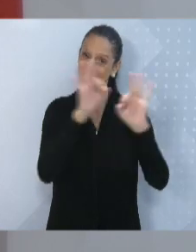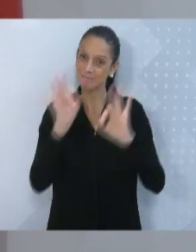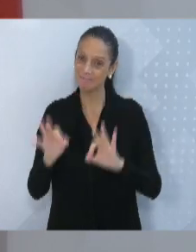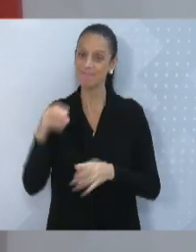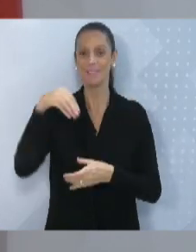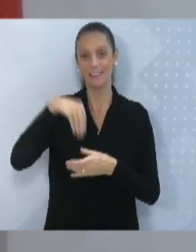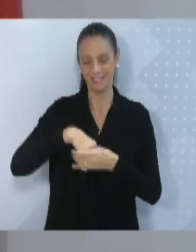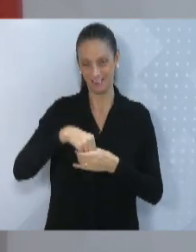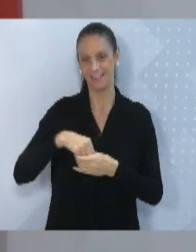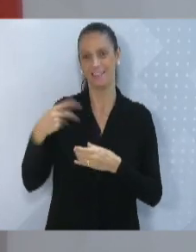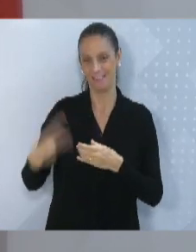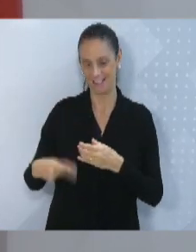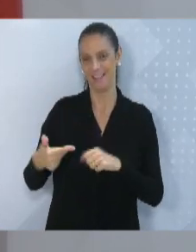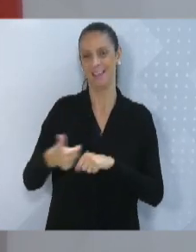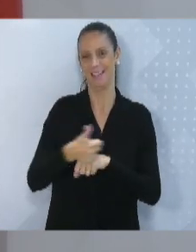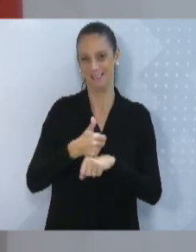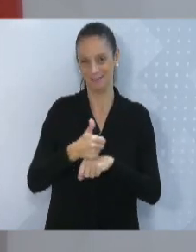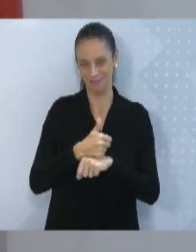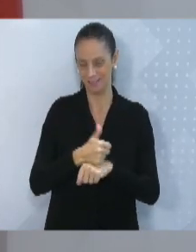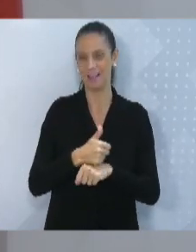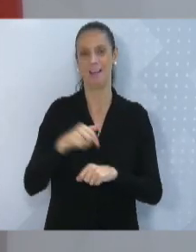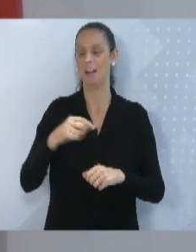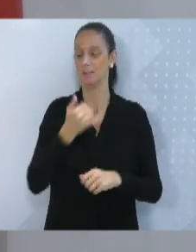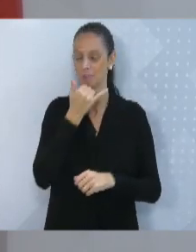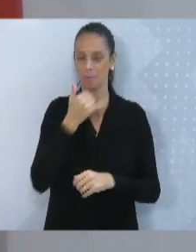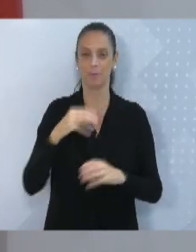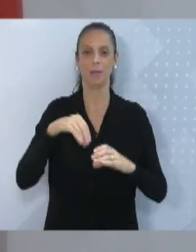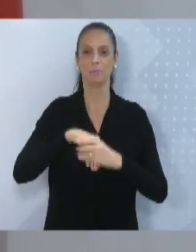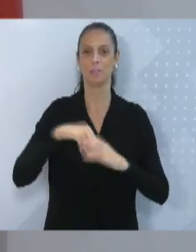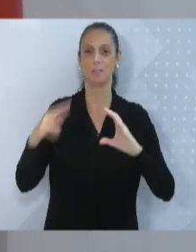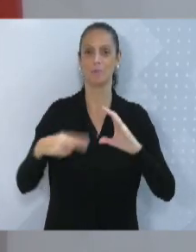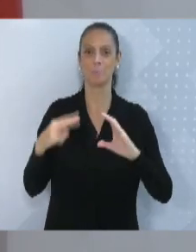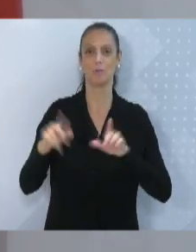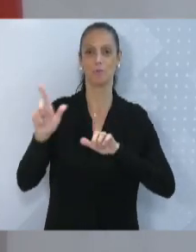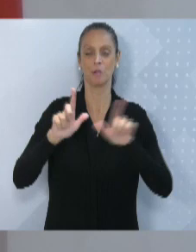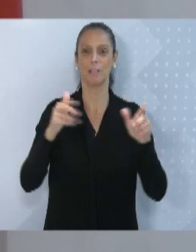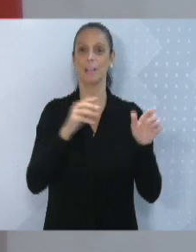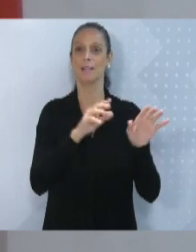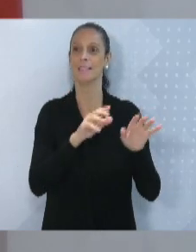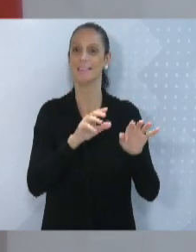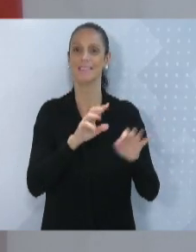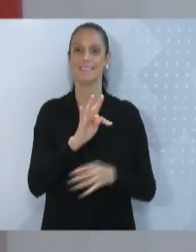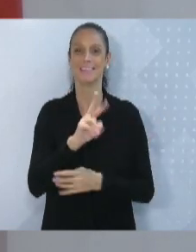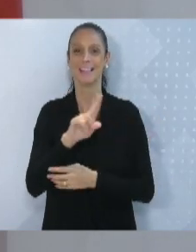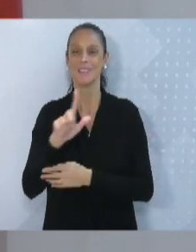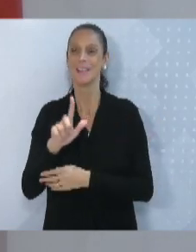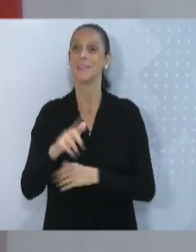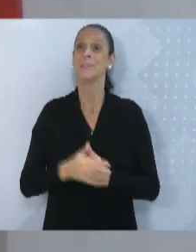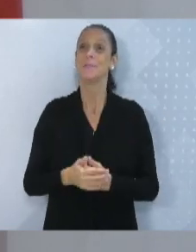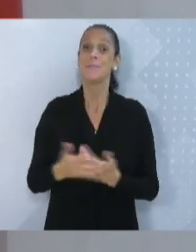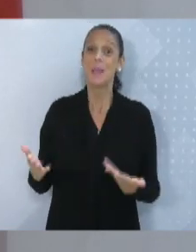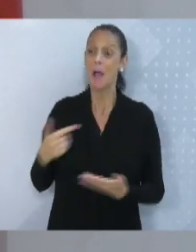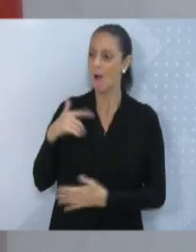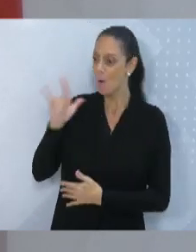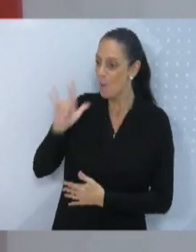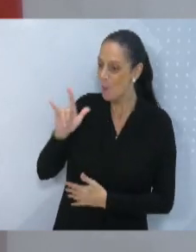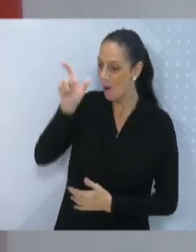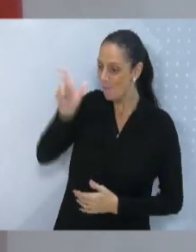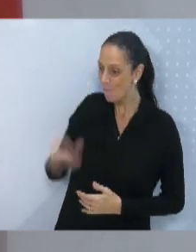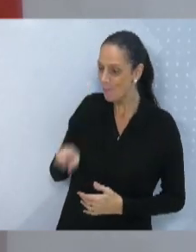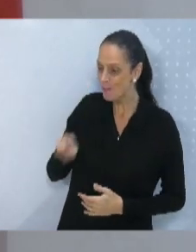aqui da TV L Blumenau a todos que estão aqui também presentes Marcão meu Deus sou tua fã